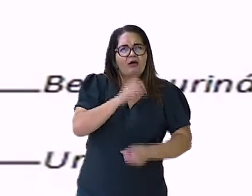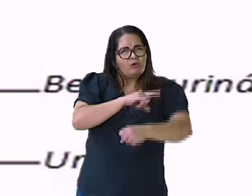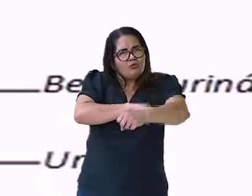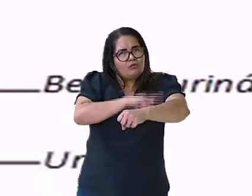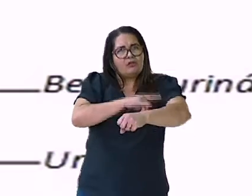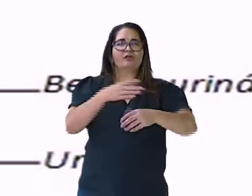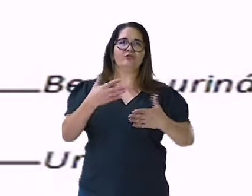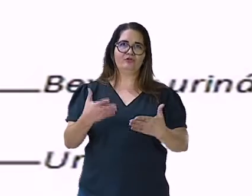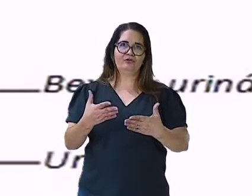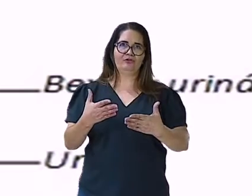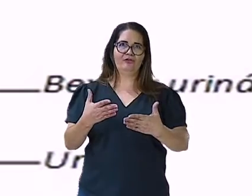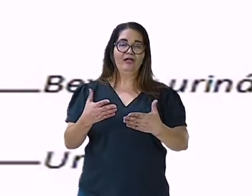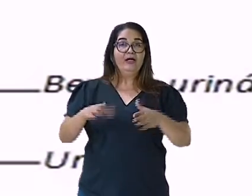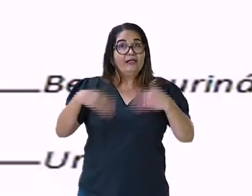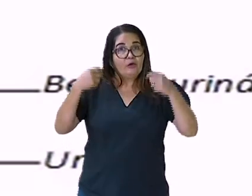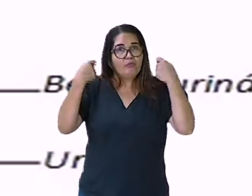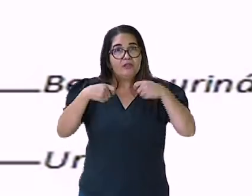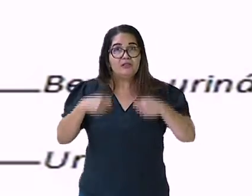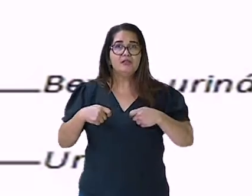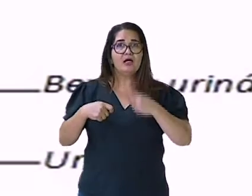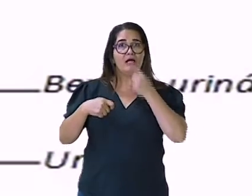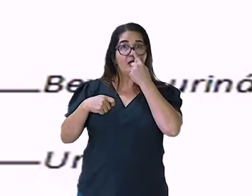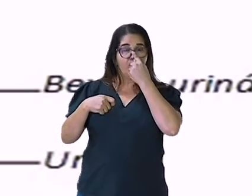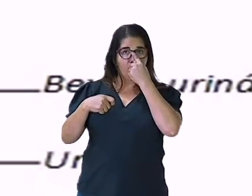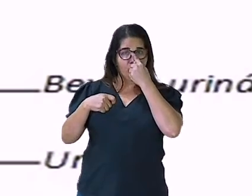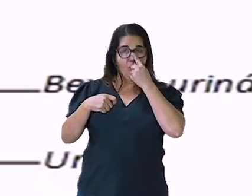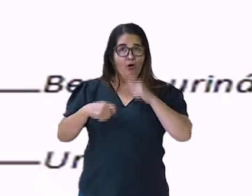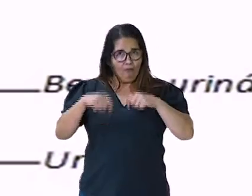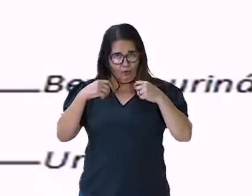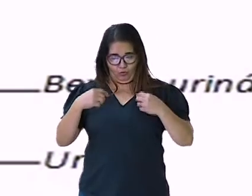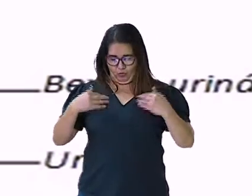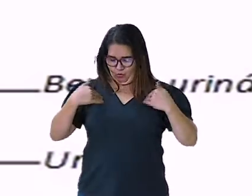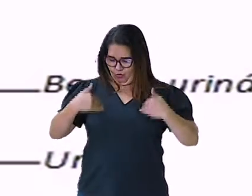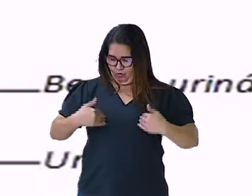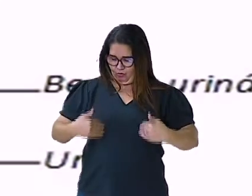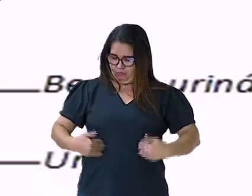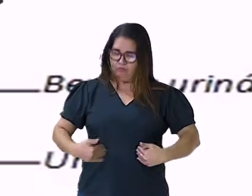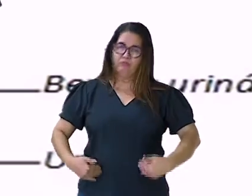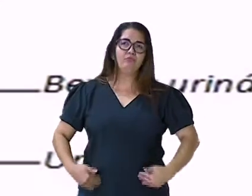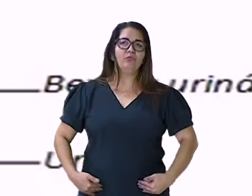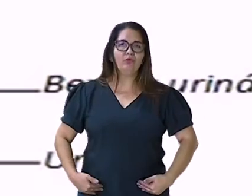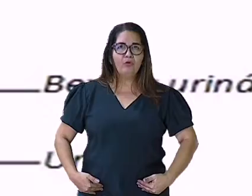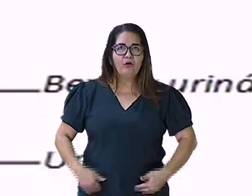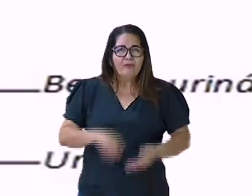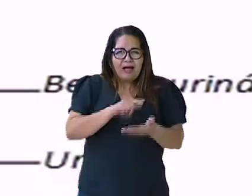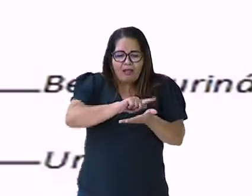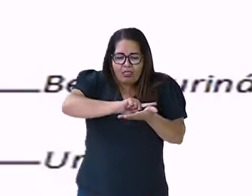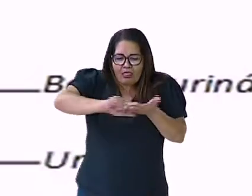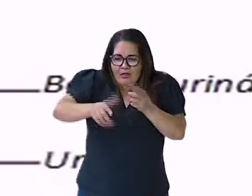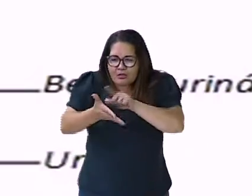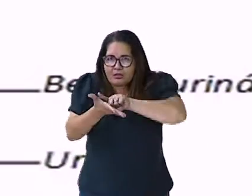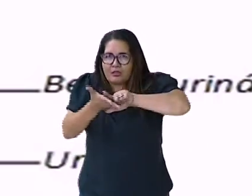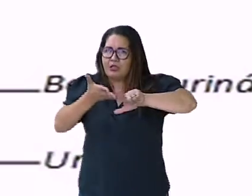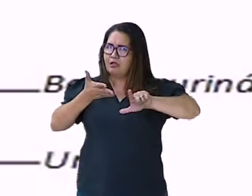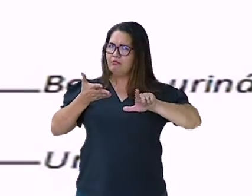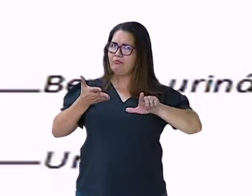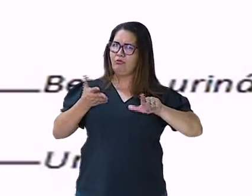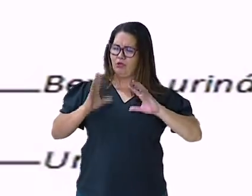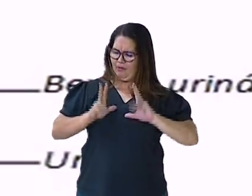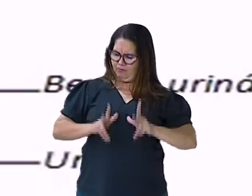corpo. Então, as principais estruturas do sistema urinário são, primeiro, os